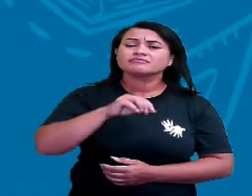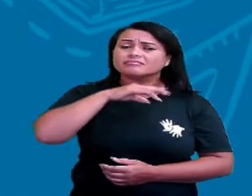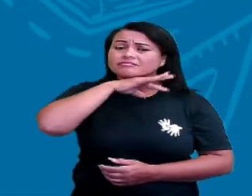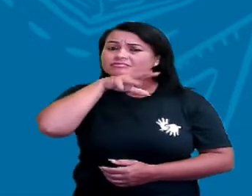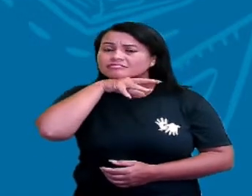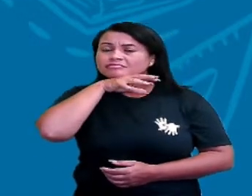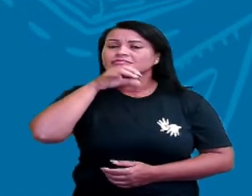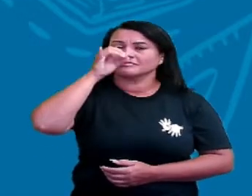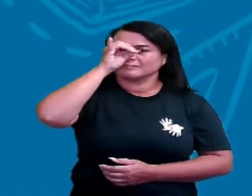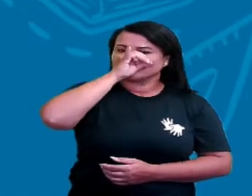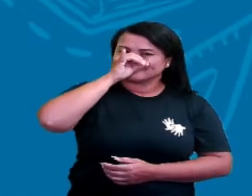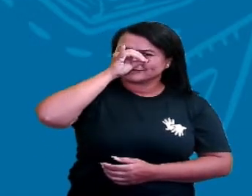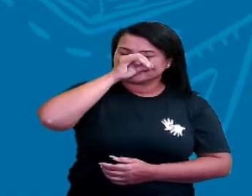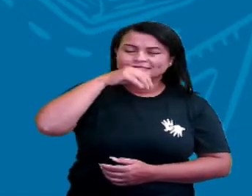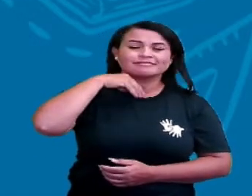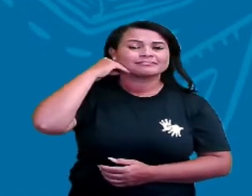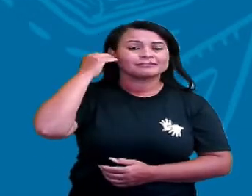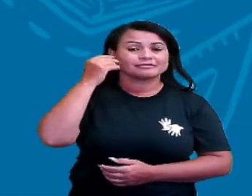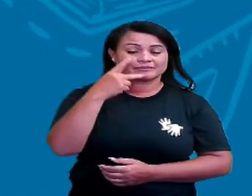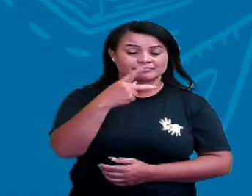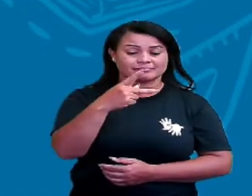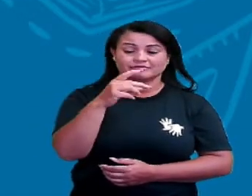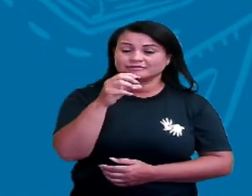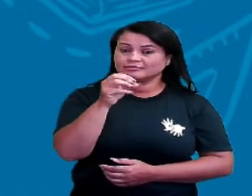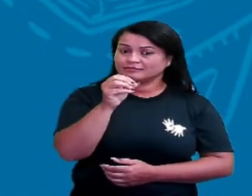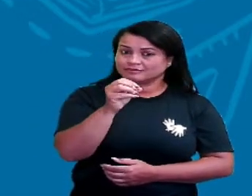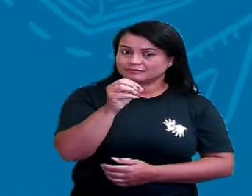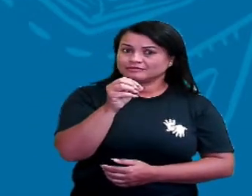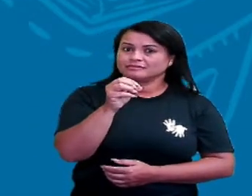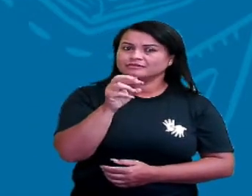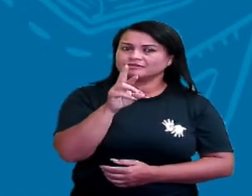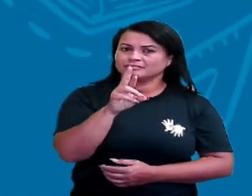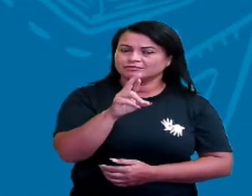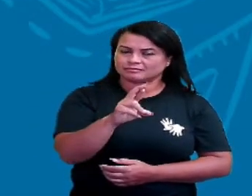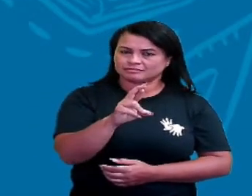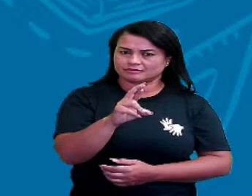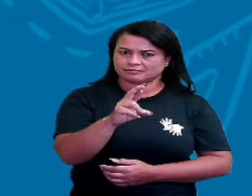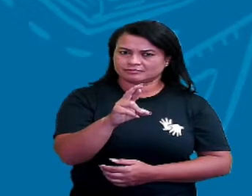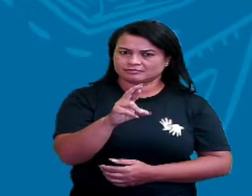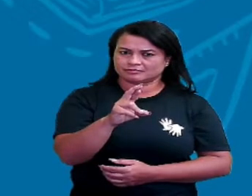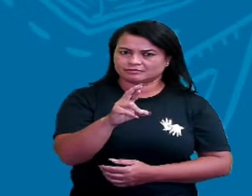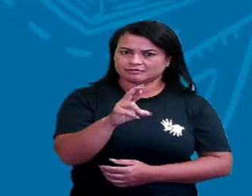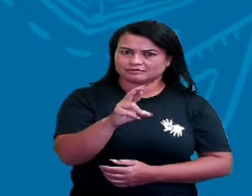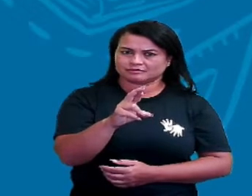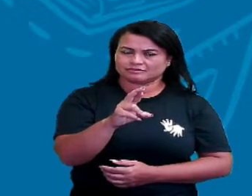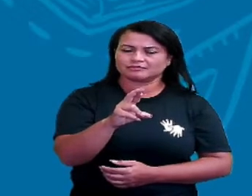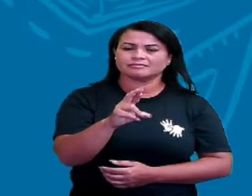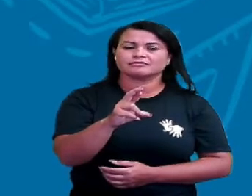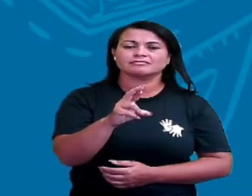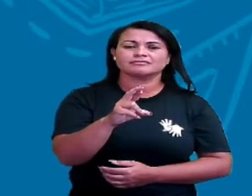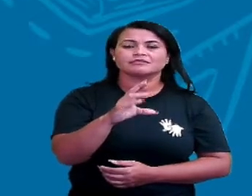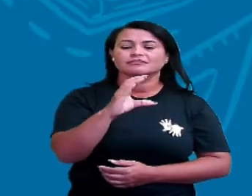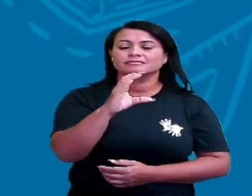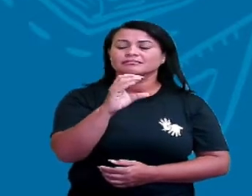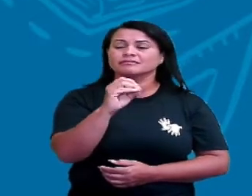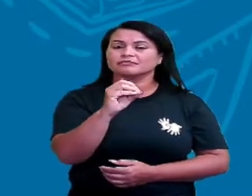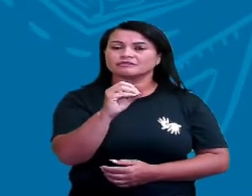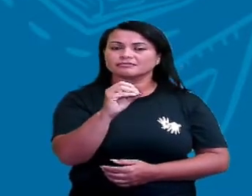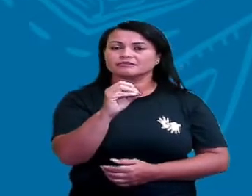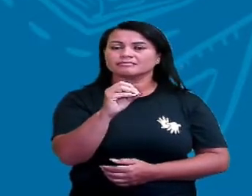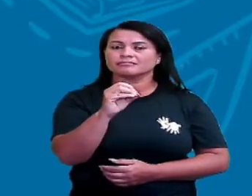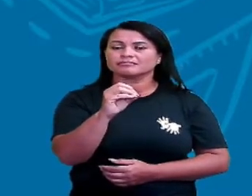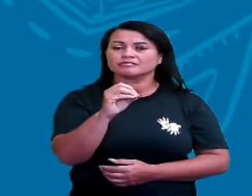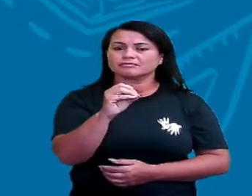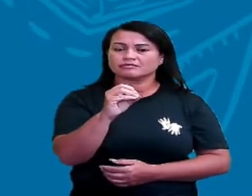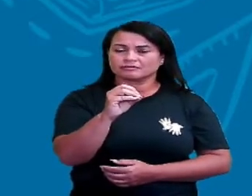porco. Muito bem. O P com o O e o R vão fazer o por. O C com o O